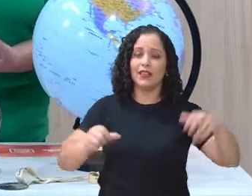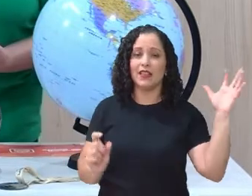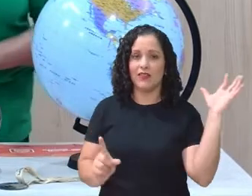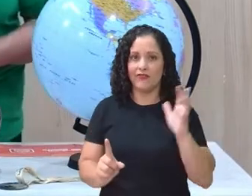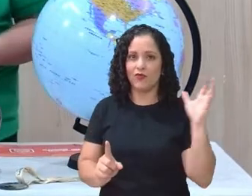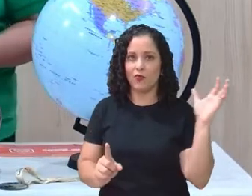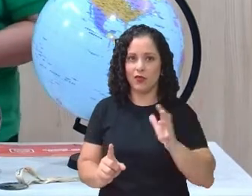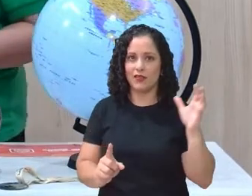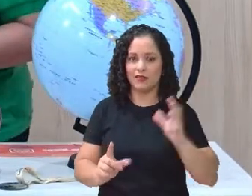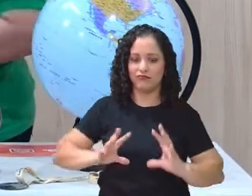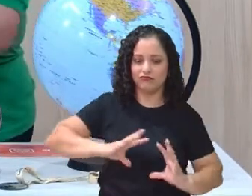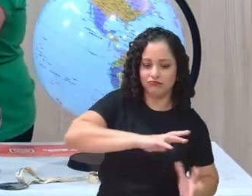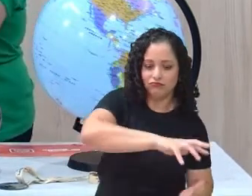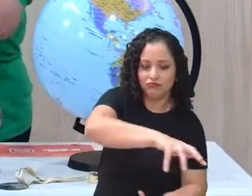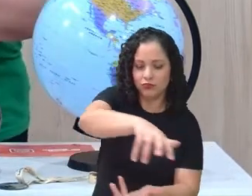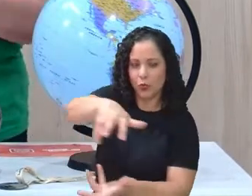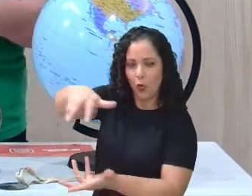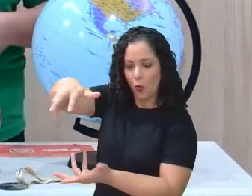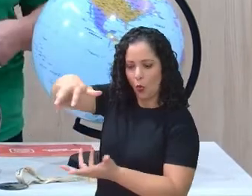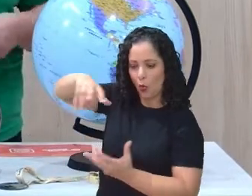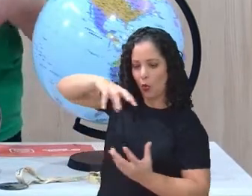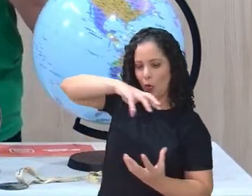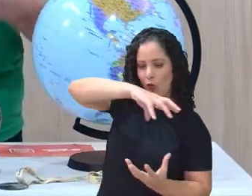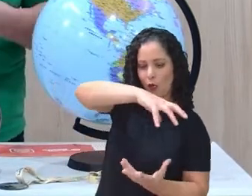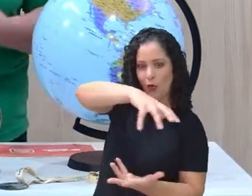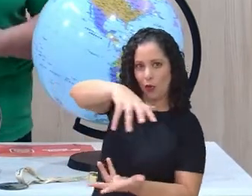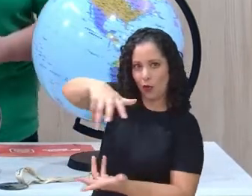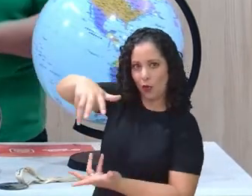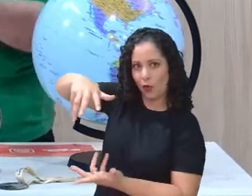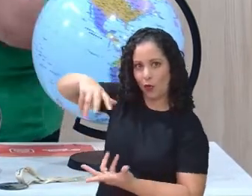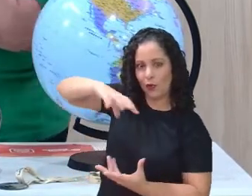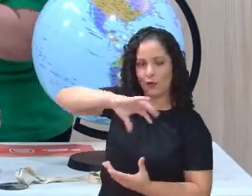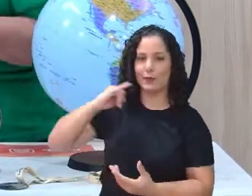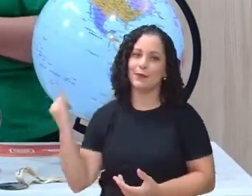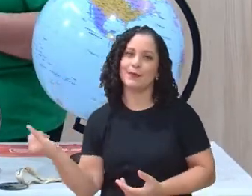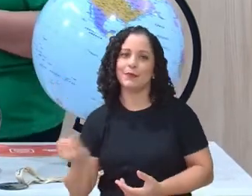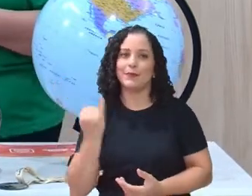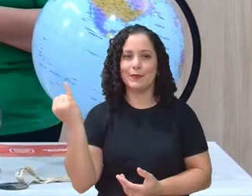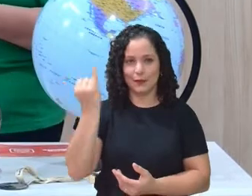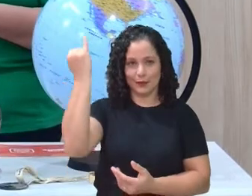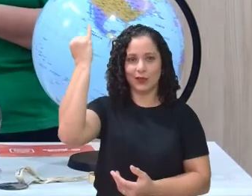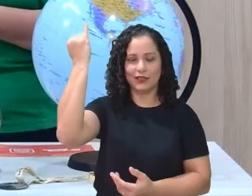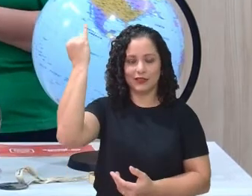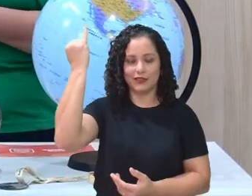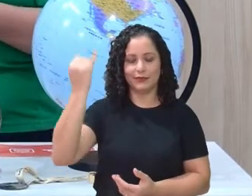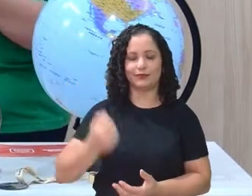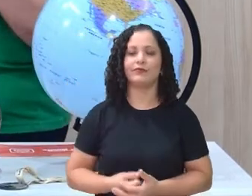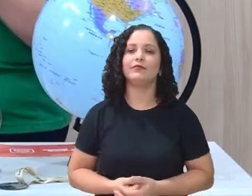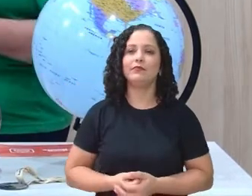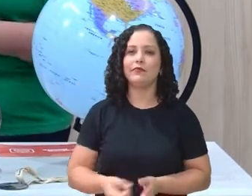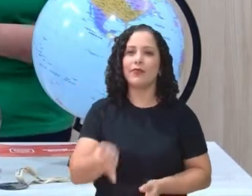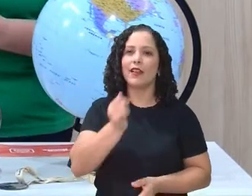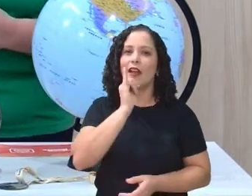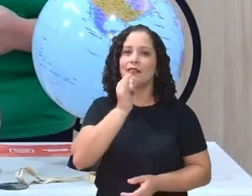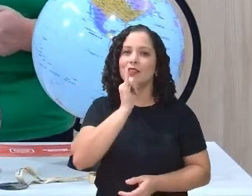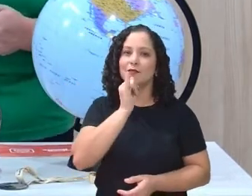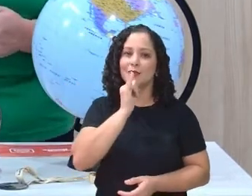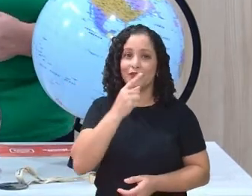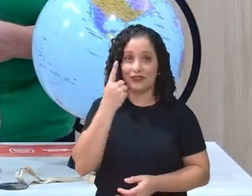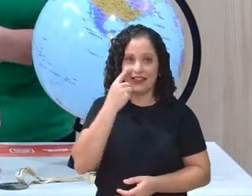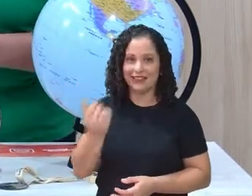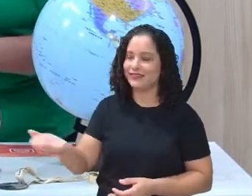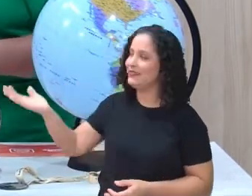além do formato da Terra, o movimento de rotação é muito importante em relação aí aos fusos. Eu trouxe um exemplo aqui para